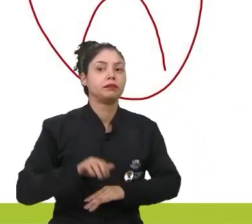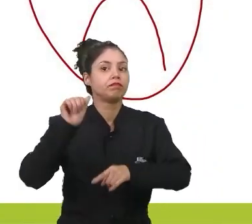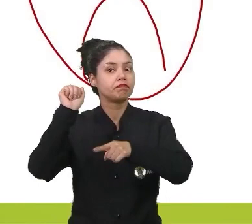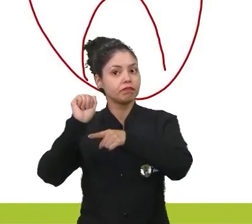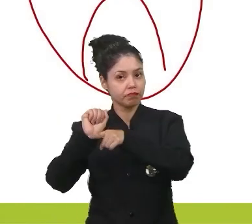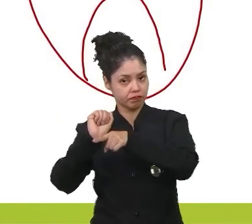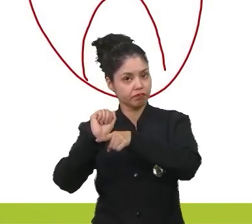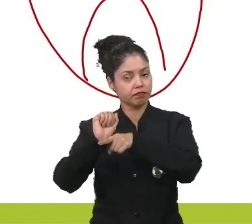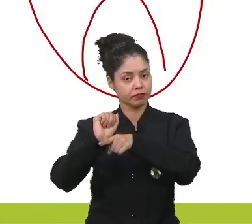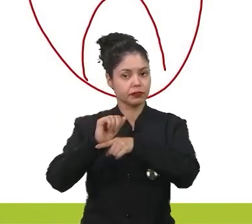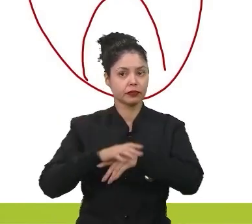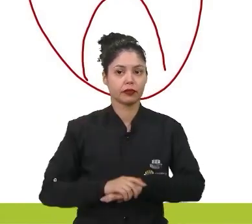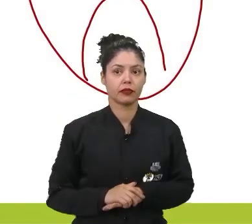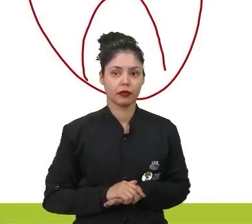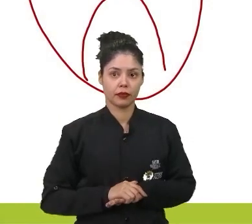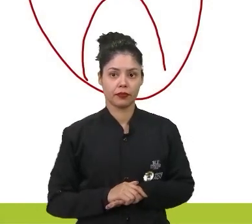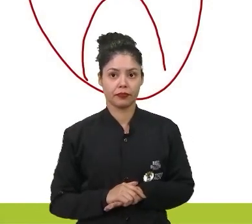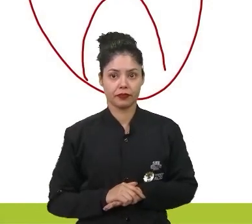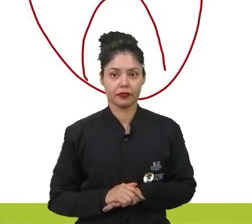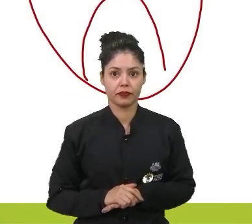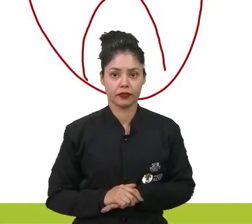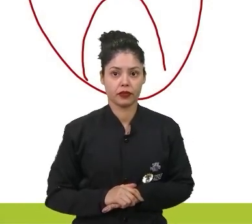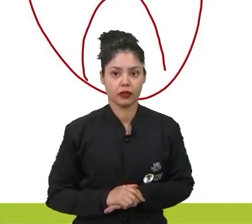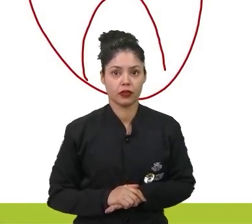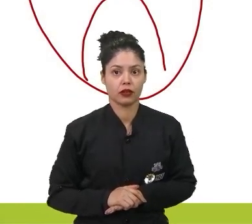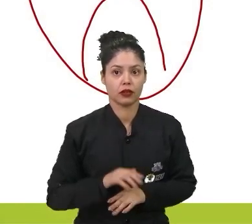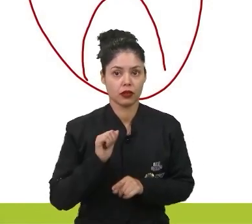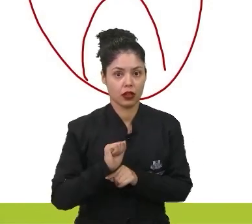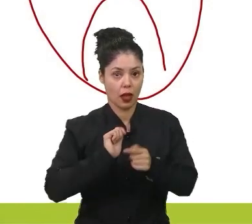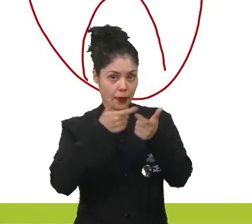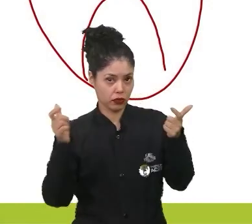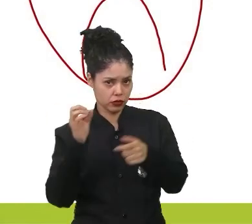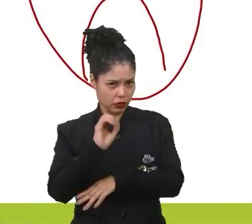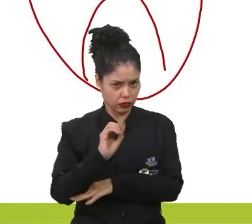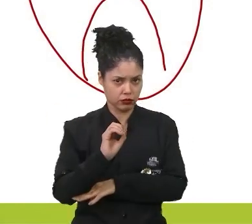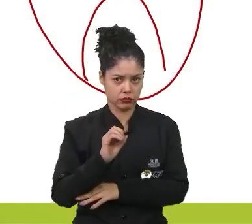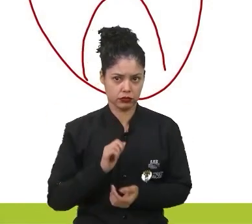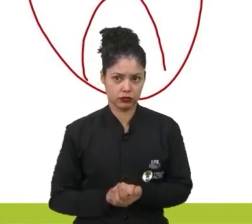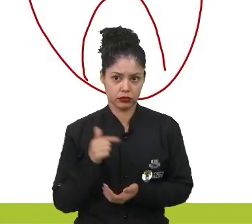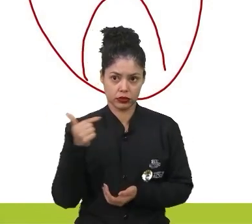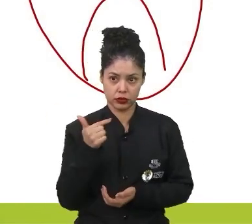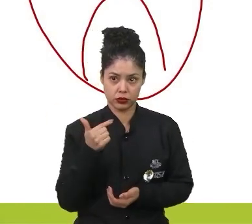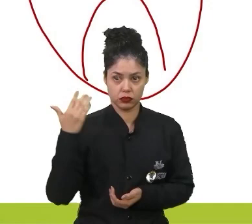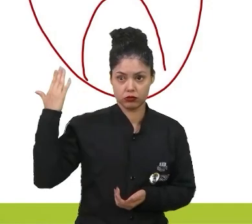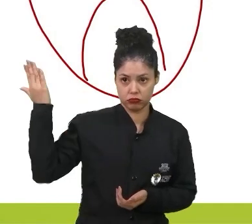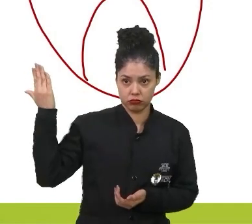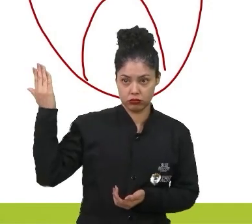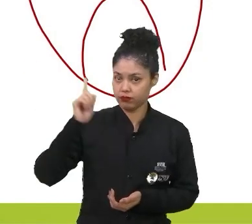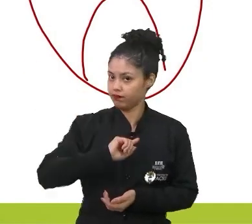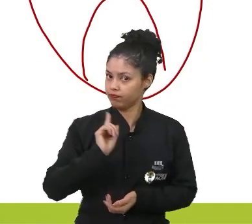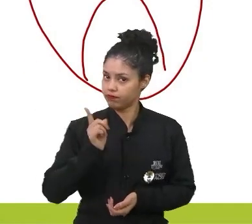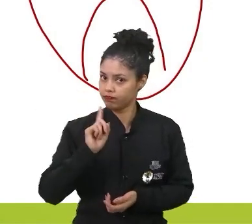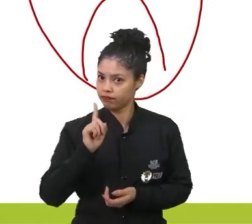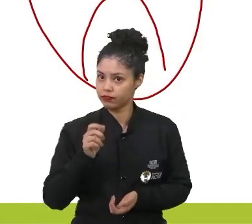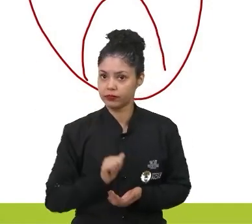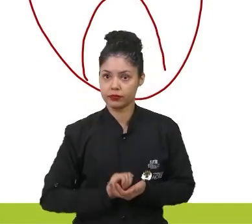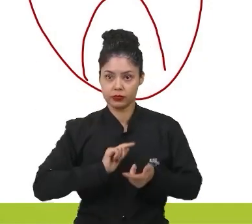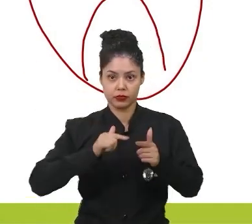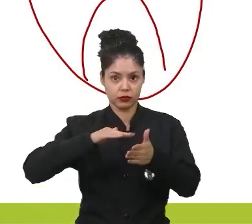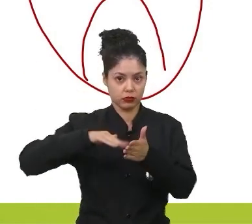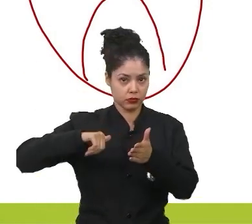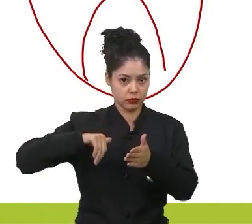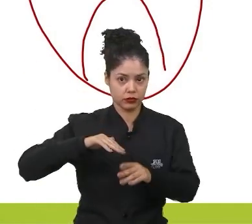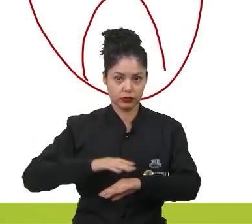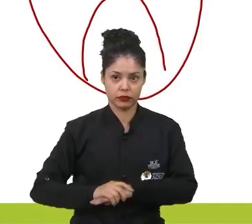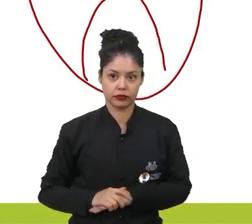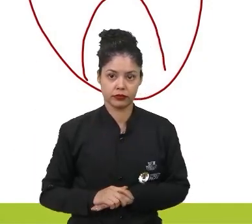letra A. Desculpa. O A é maior que 0? Segundo o nosso macete? Não. Então, a letra A está descartada,